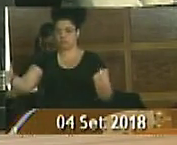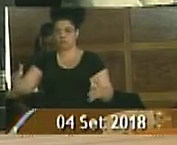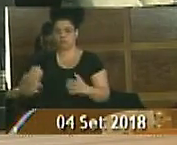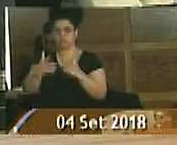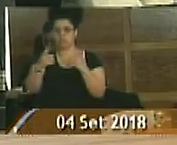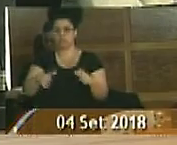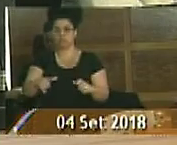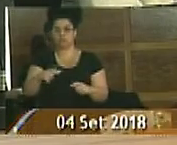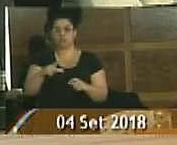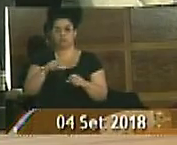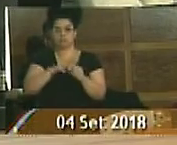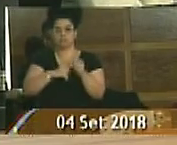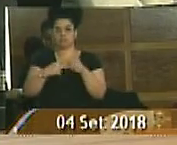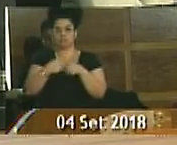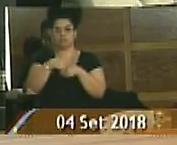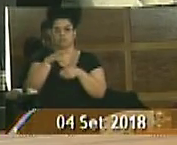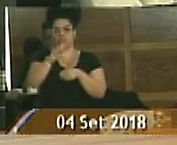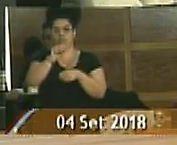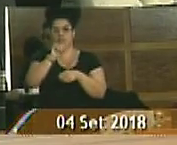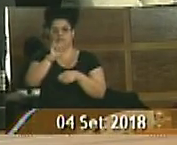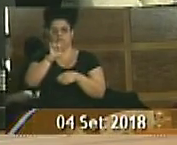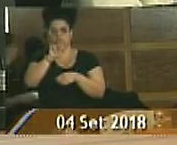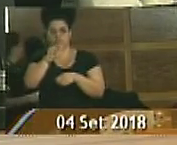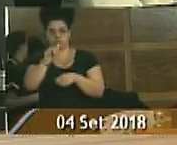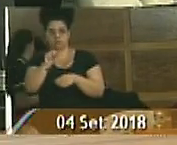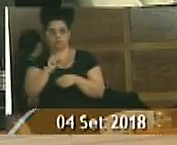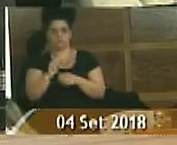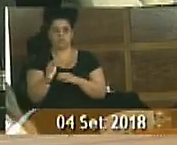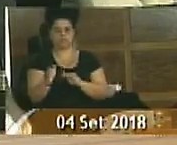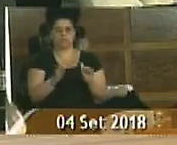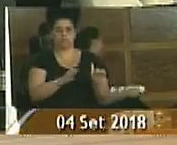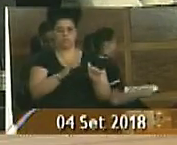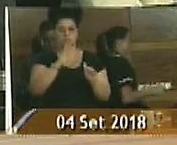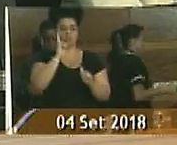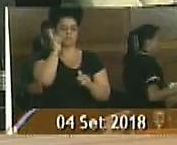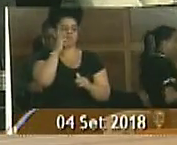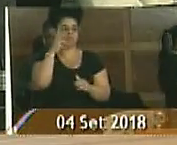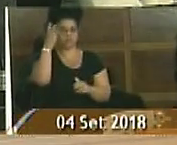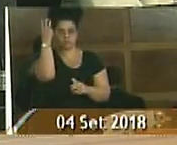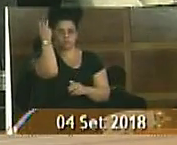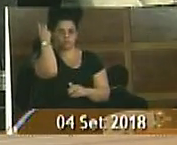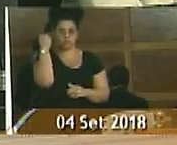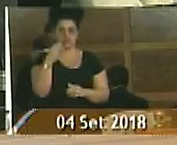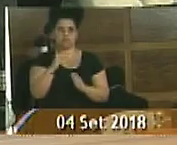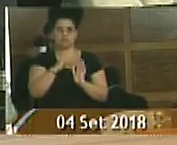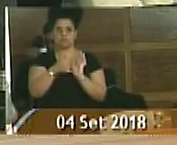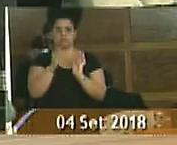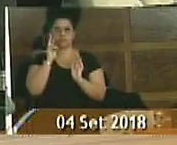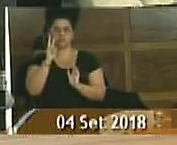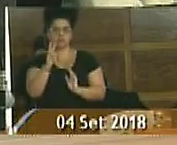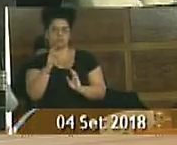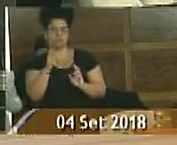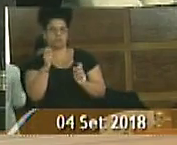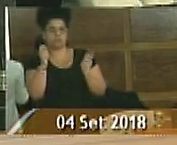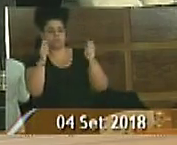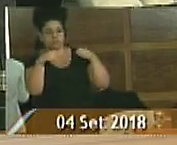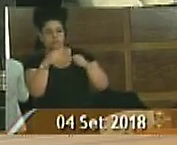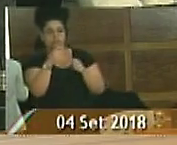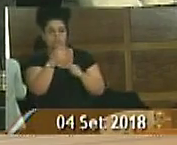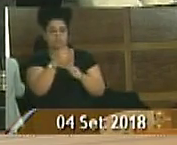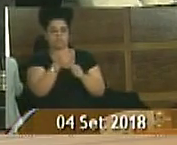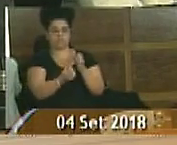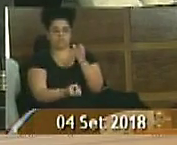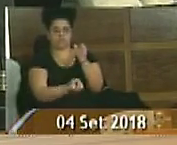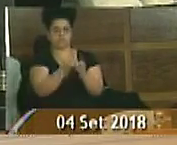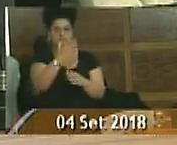Ubais, bairro Caieiras, Marquinhos Coelho. Indicação 2513, estudo de viabilidade técnica para a construção de um redutor de